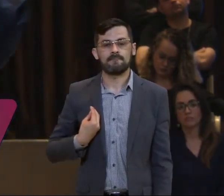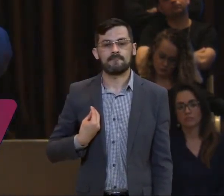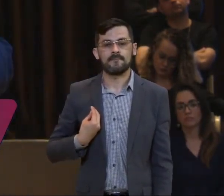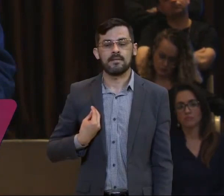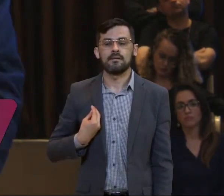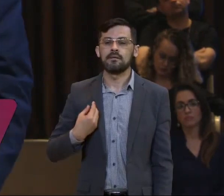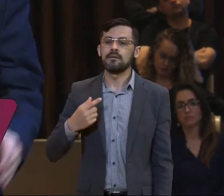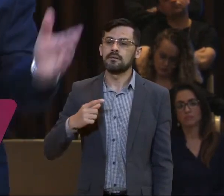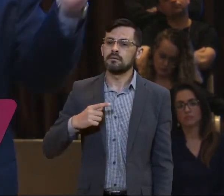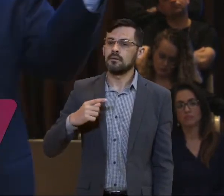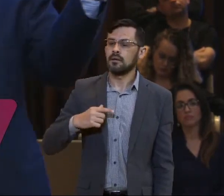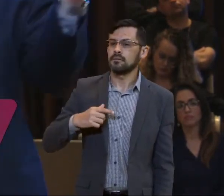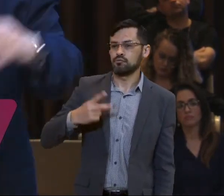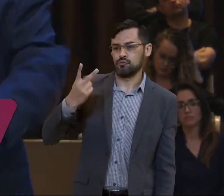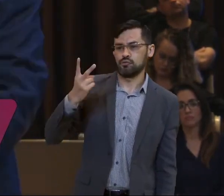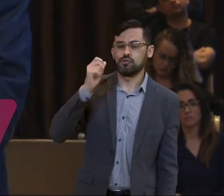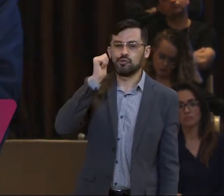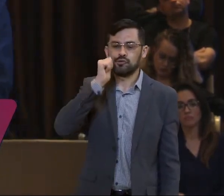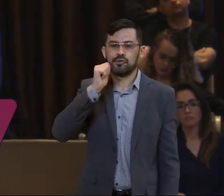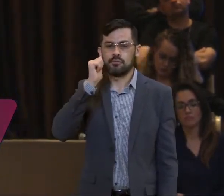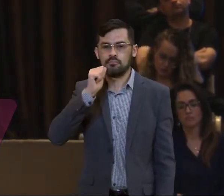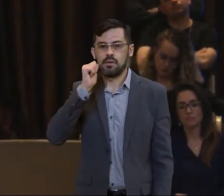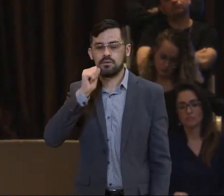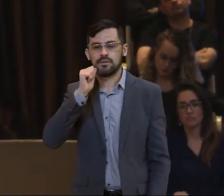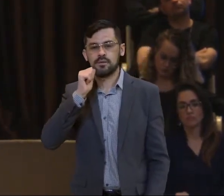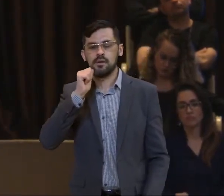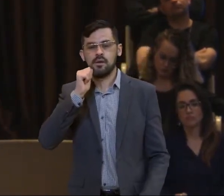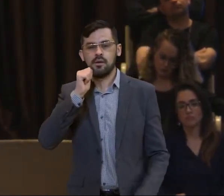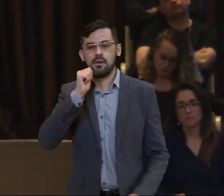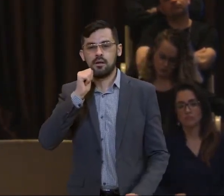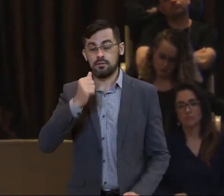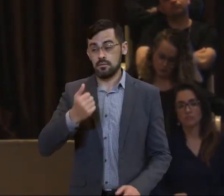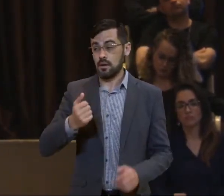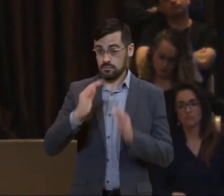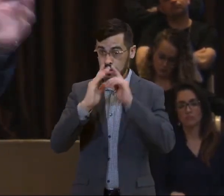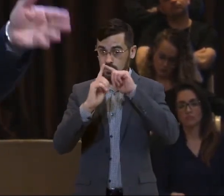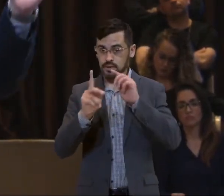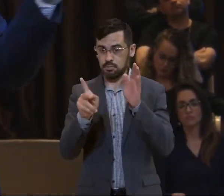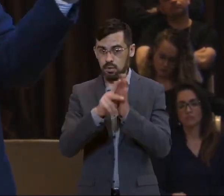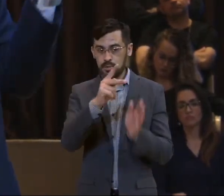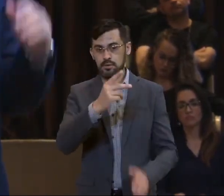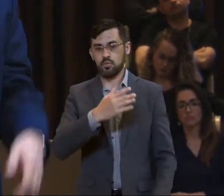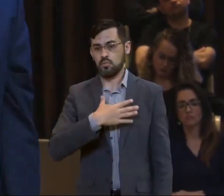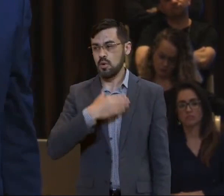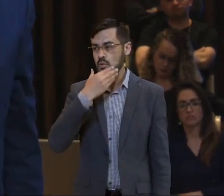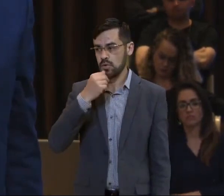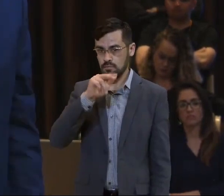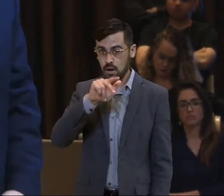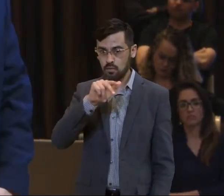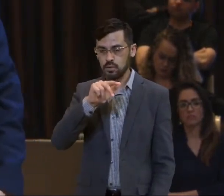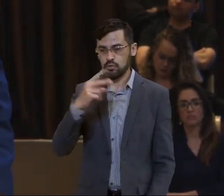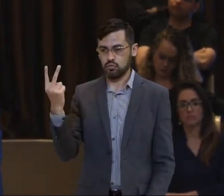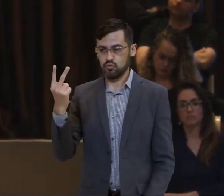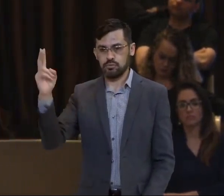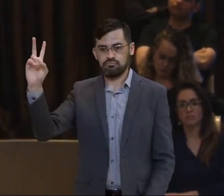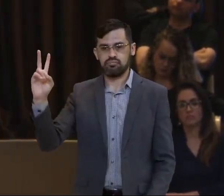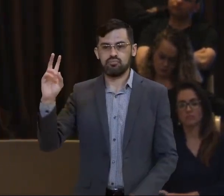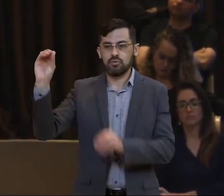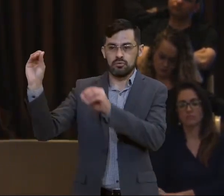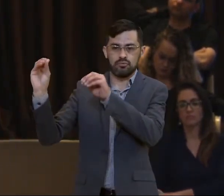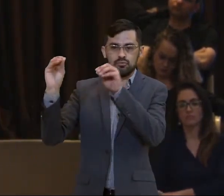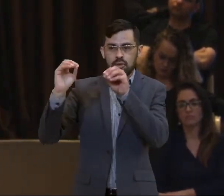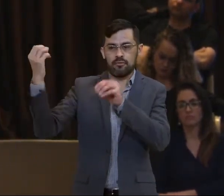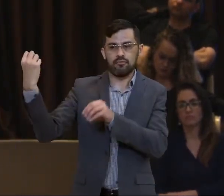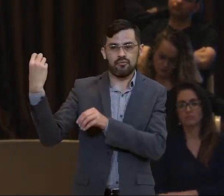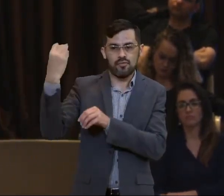Duas irmãs da igreja de São Paulo, do meu irmão, vieram visitá-lo. Uma pastora e uma intercessora dele foram